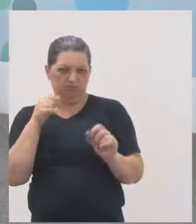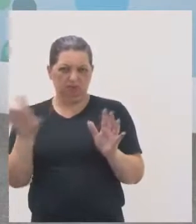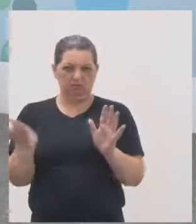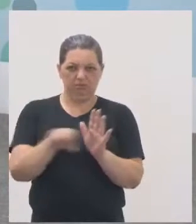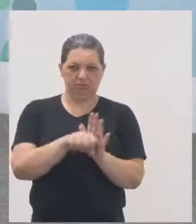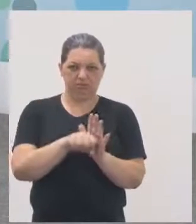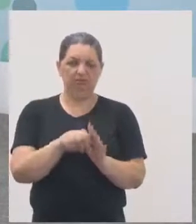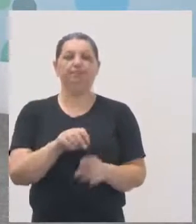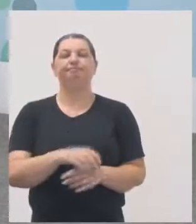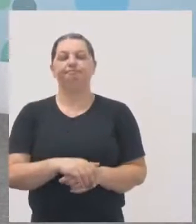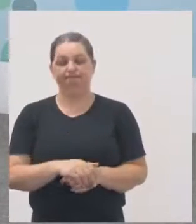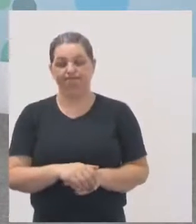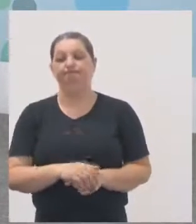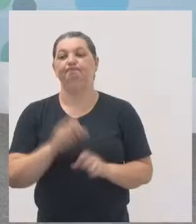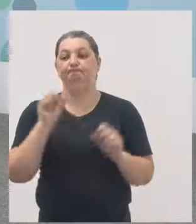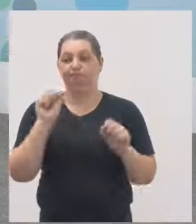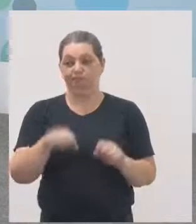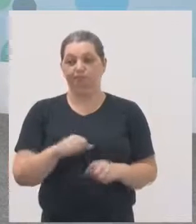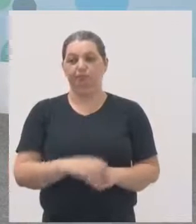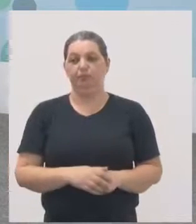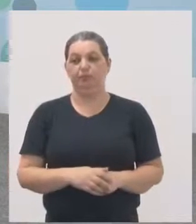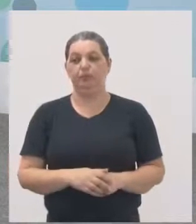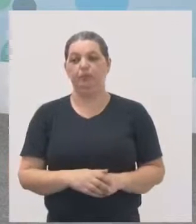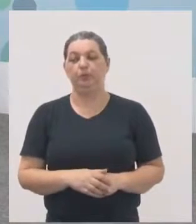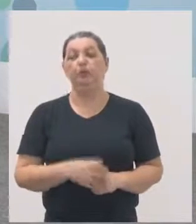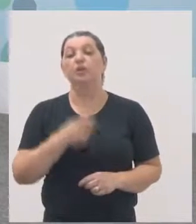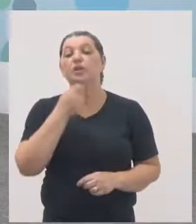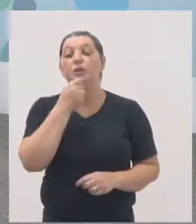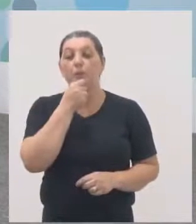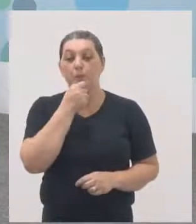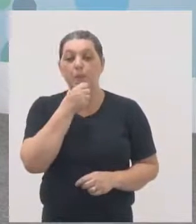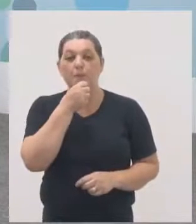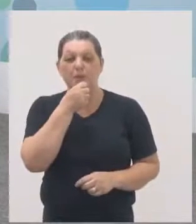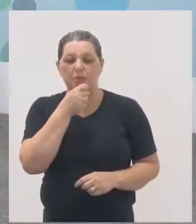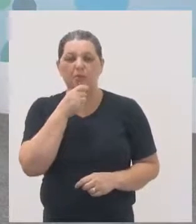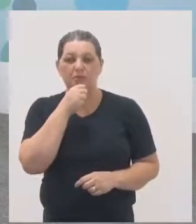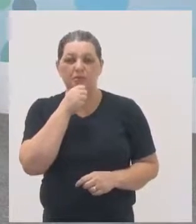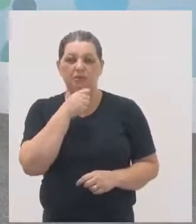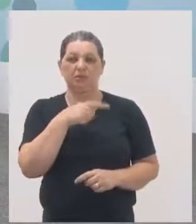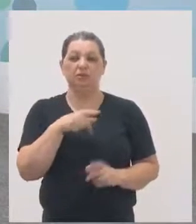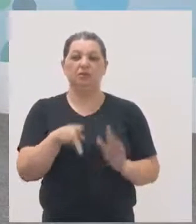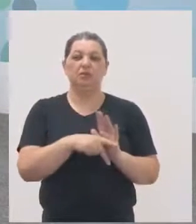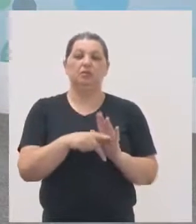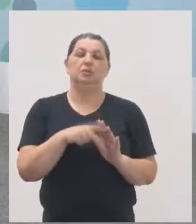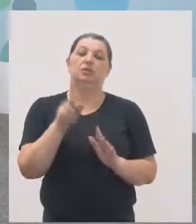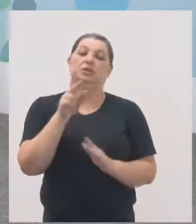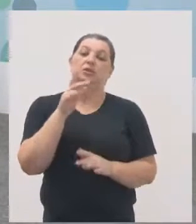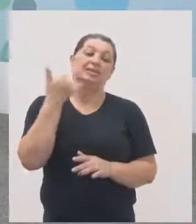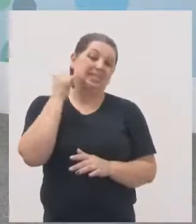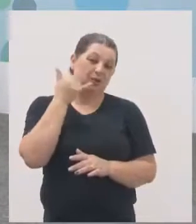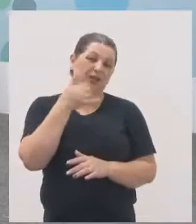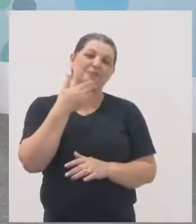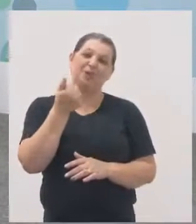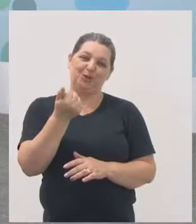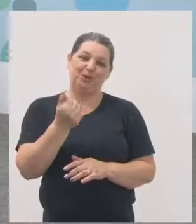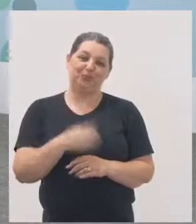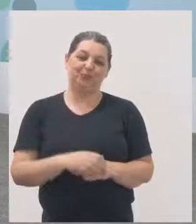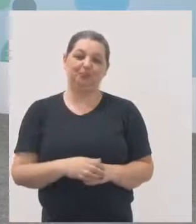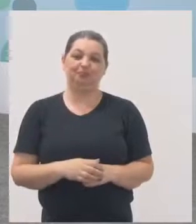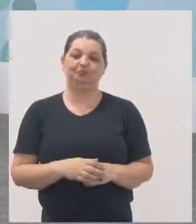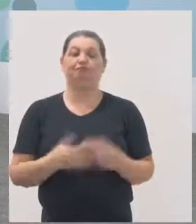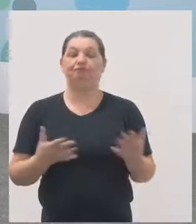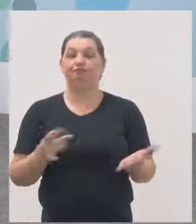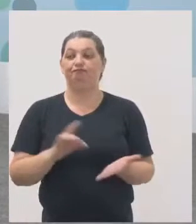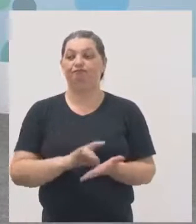fazer a captura de áudio. Aliás, o microfone e o vídeo de celular geralmente é melhor, né? Na verdade,